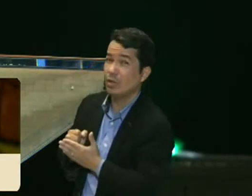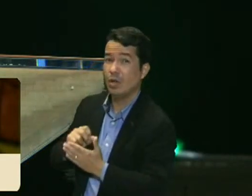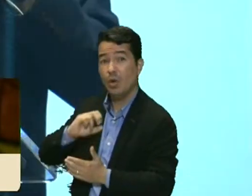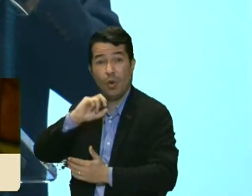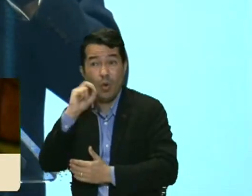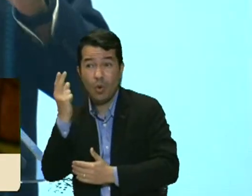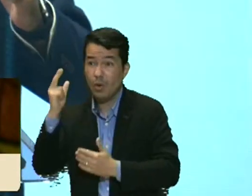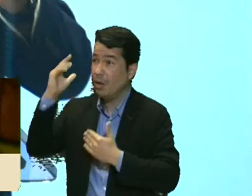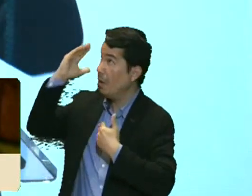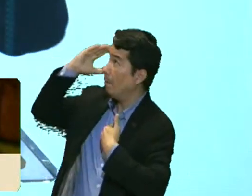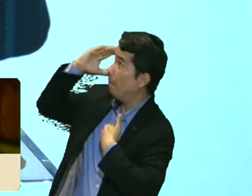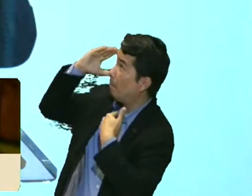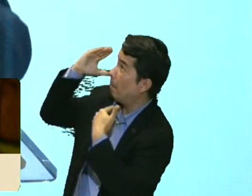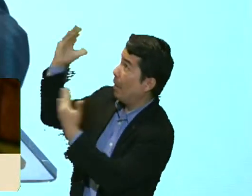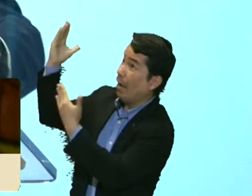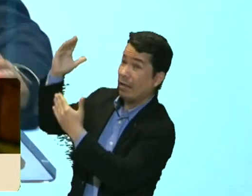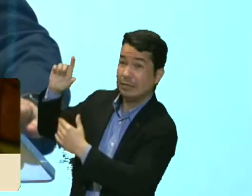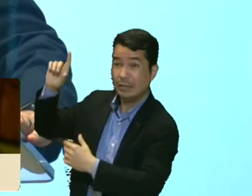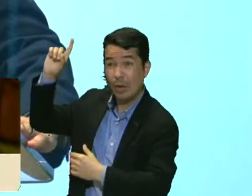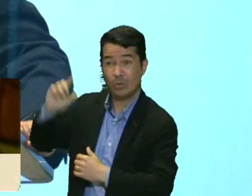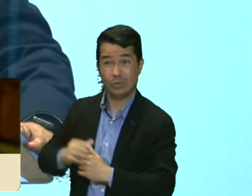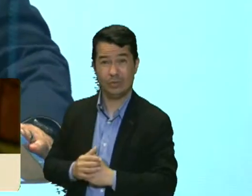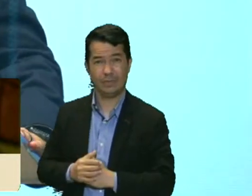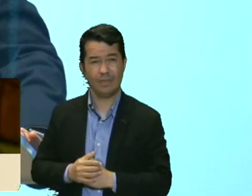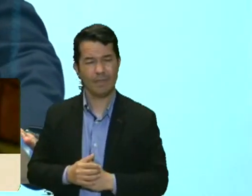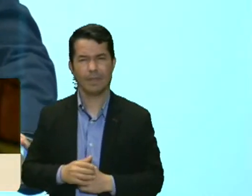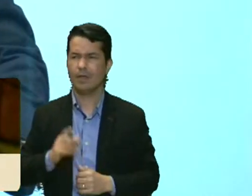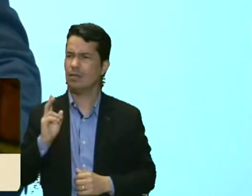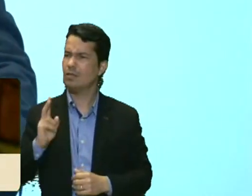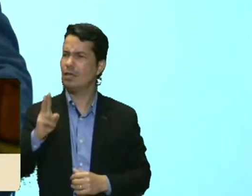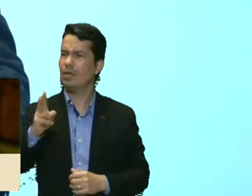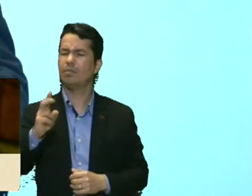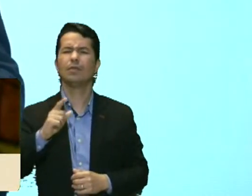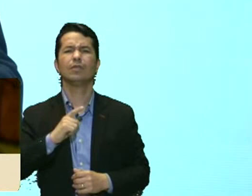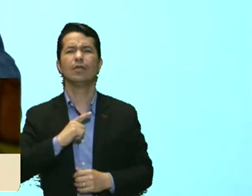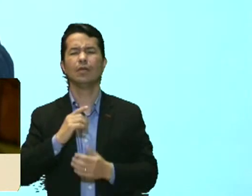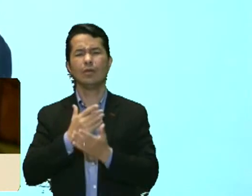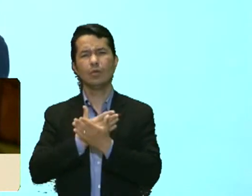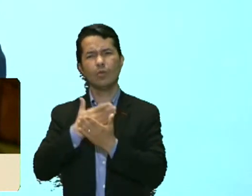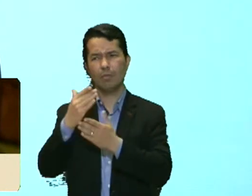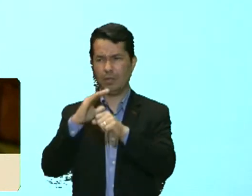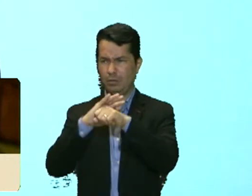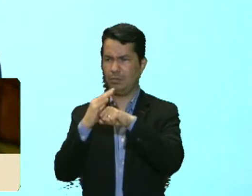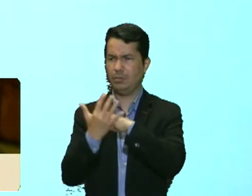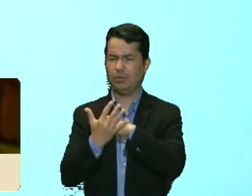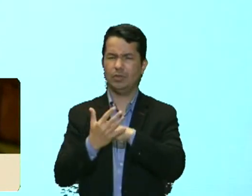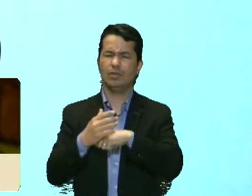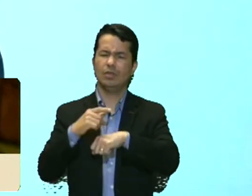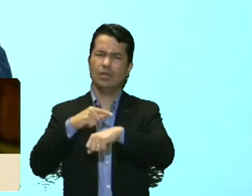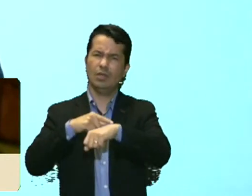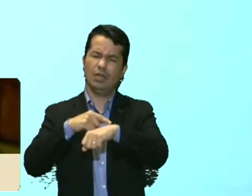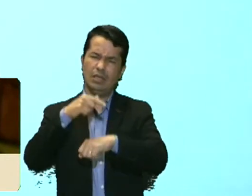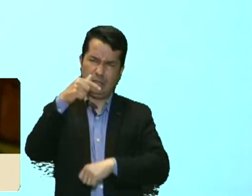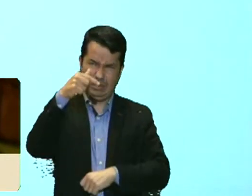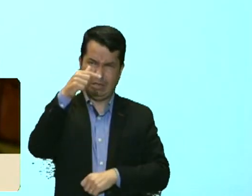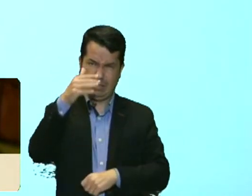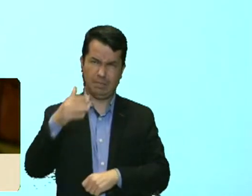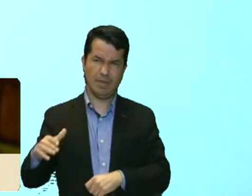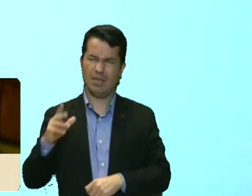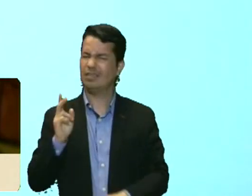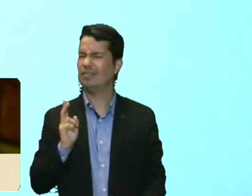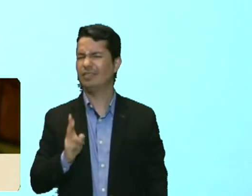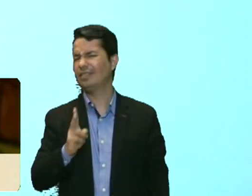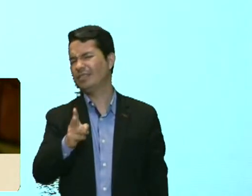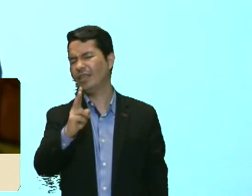Desde o início da pandemia eu tenho feito uma devocional todas as manhãs, 7h30, nas mídias sociais, que se chama Café Online. E tem